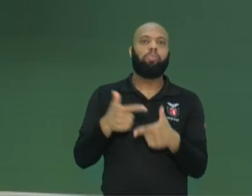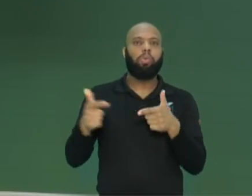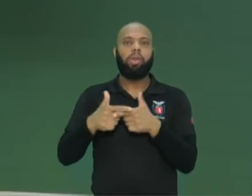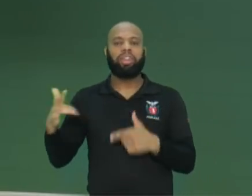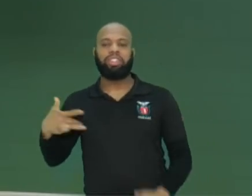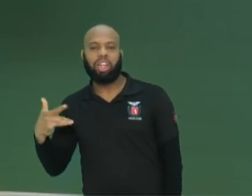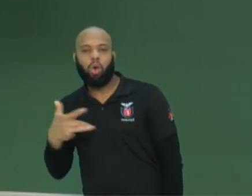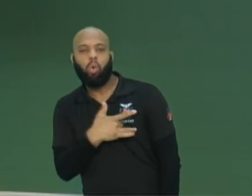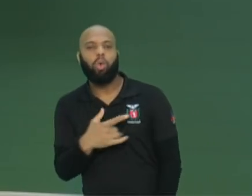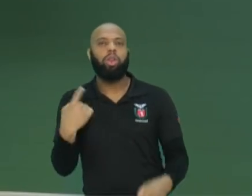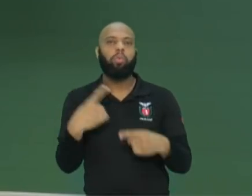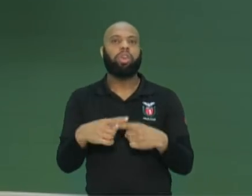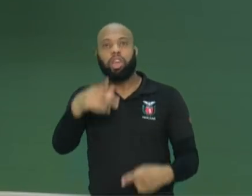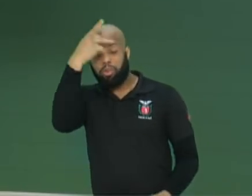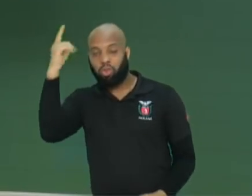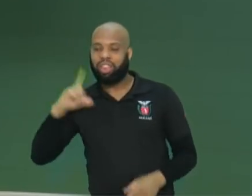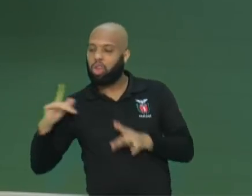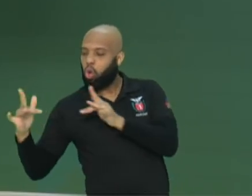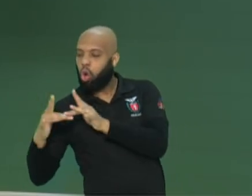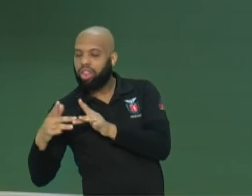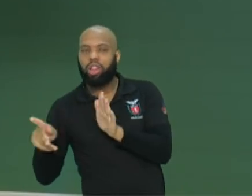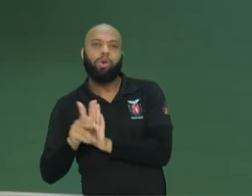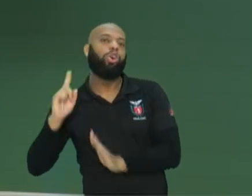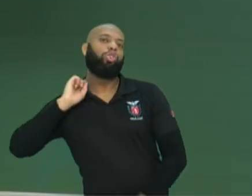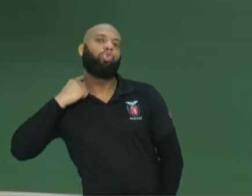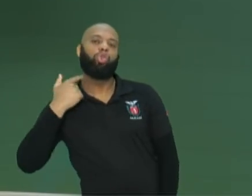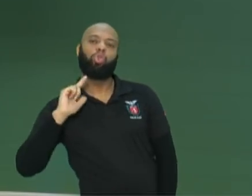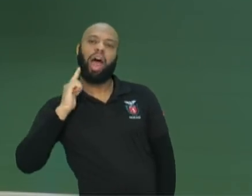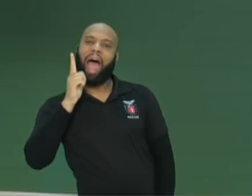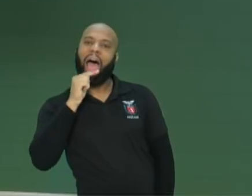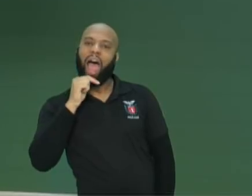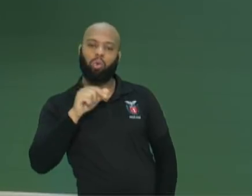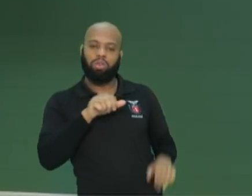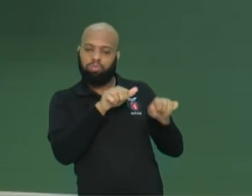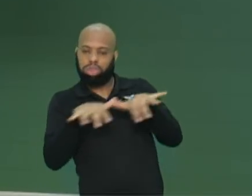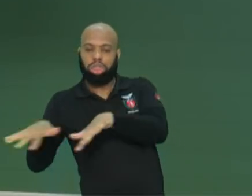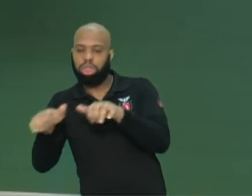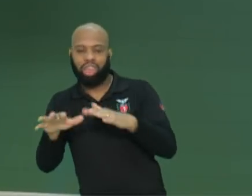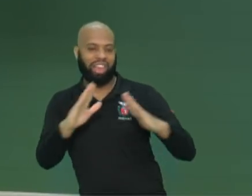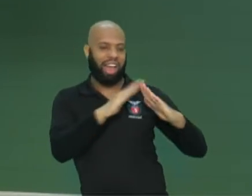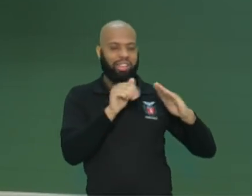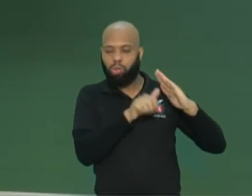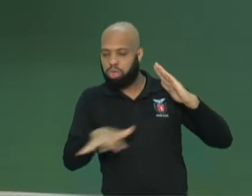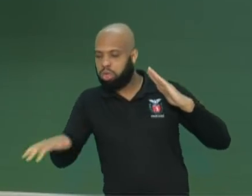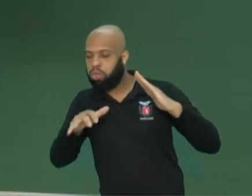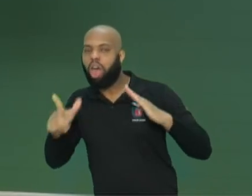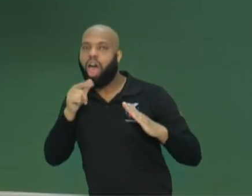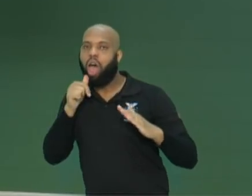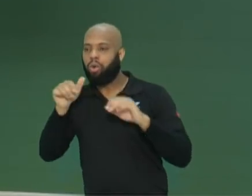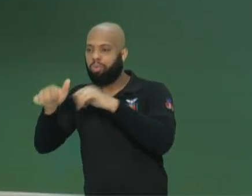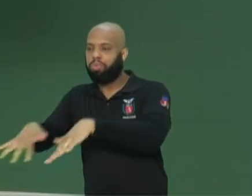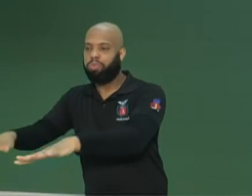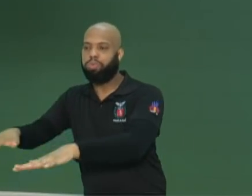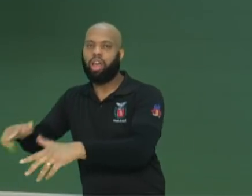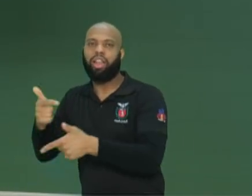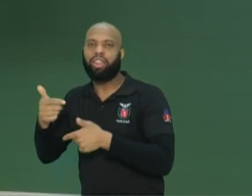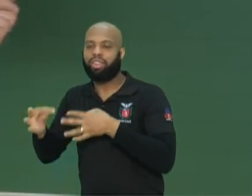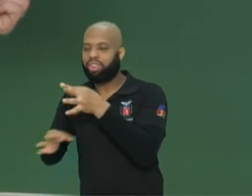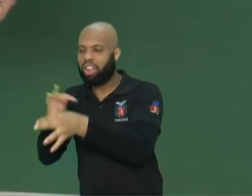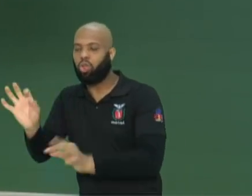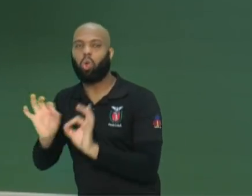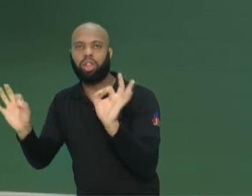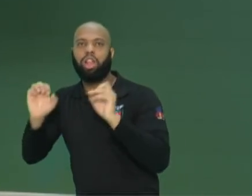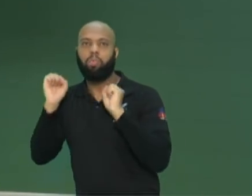são, de repente, pessoas que têm contato com essa água que foi lançado um esgoto não tratado. Então, eu posso